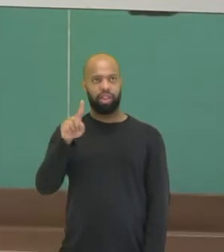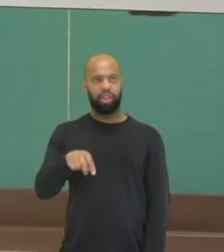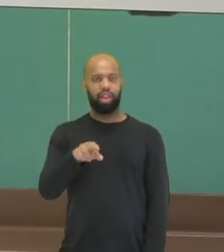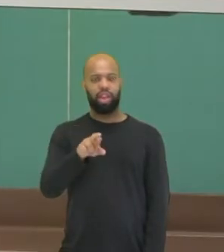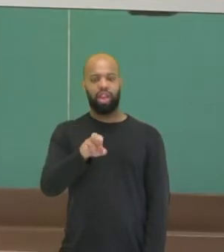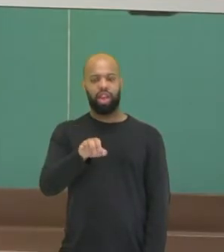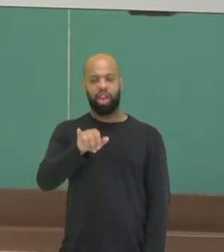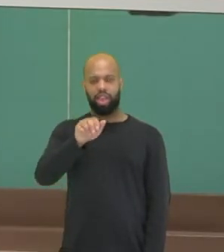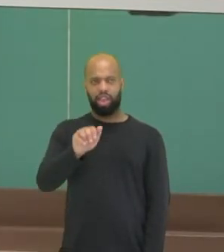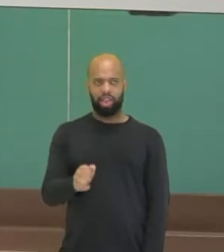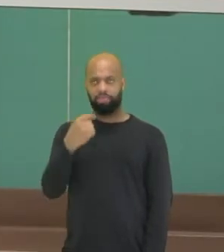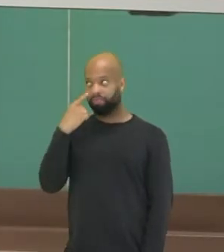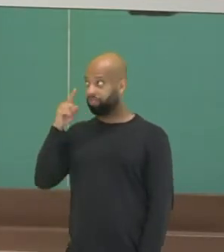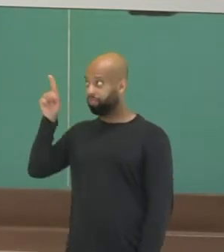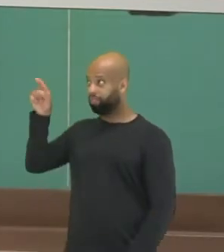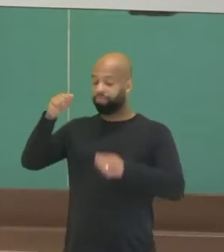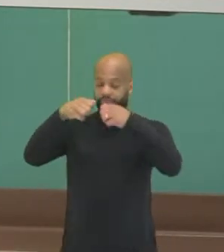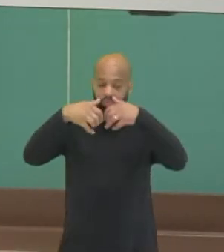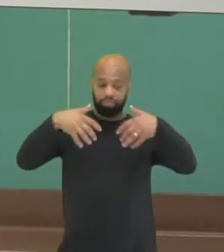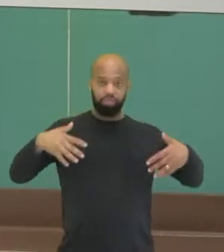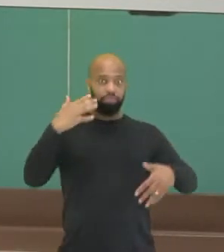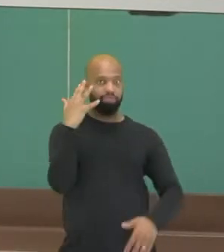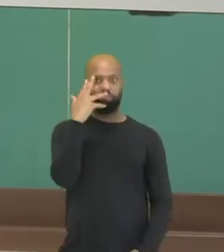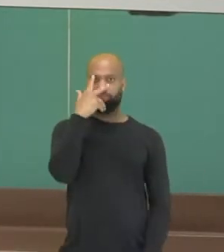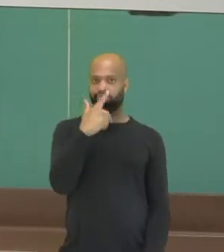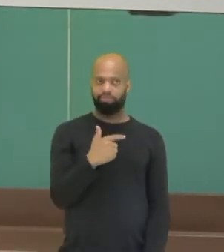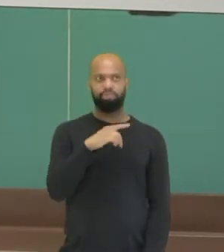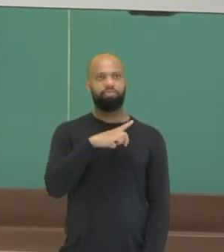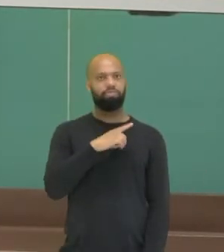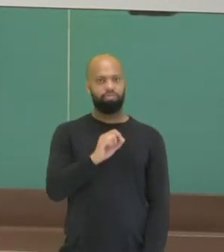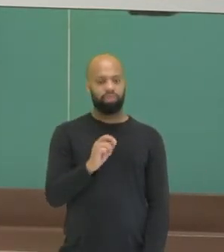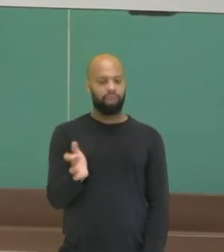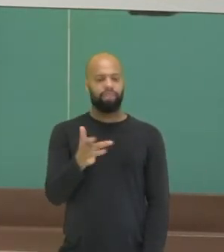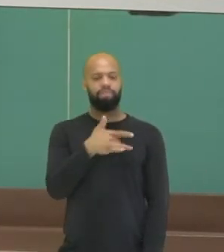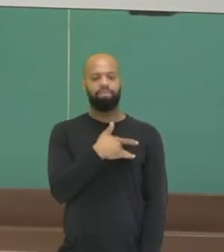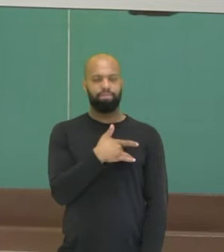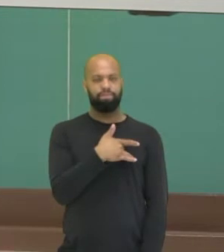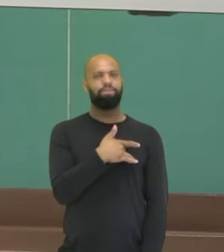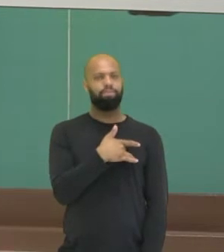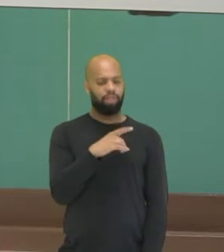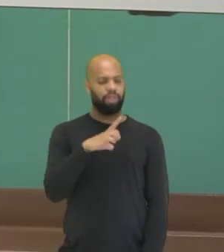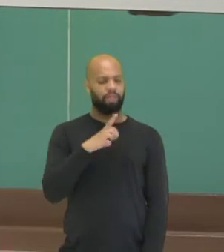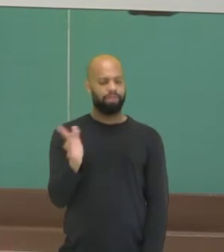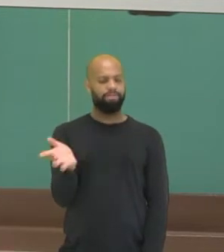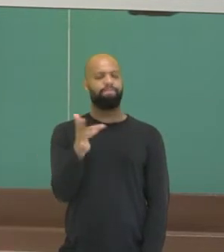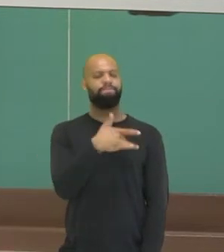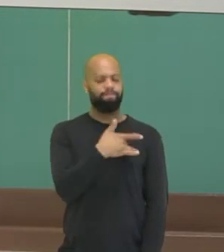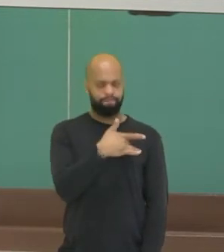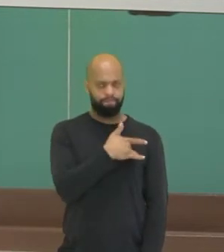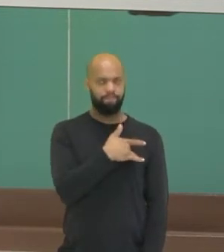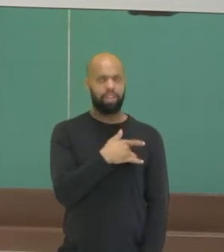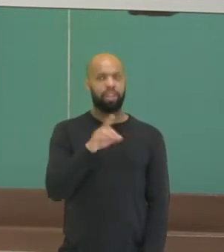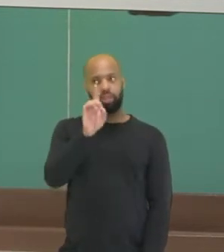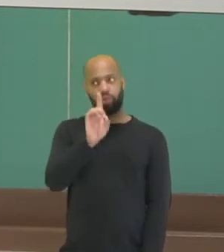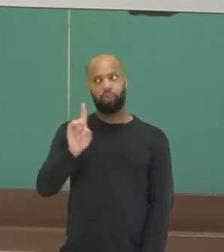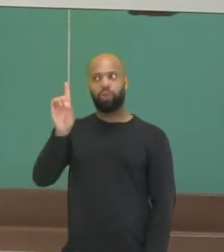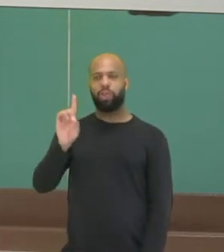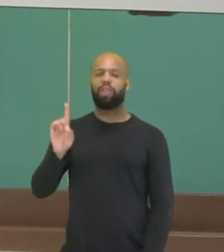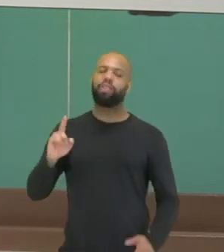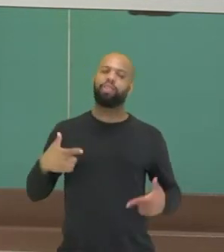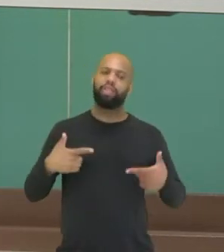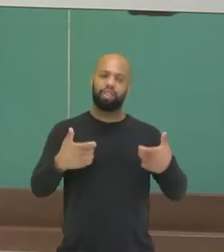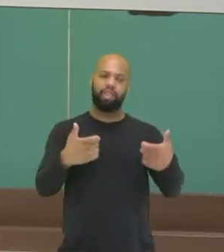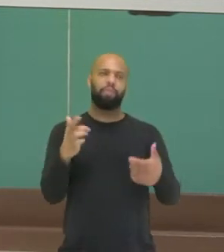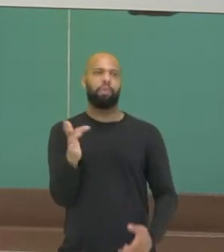onde ela está aqui. E a sua beleza era tanta que, inclusive, apaixonou-se, né, ou fez se apaixonar, o deus da guerra, Deus